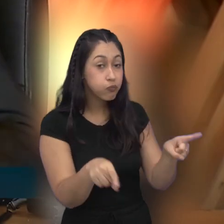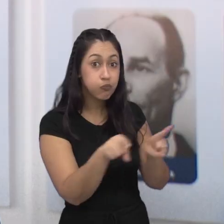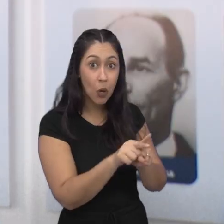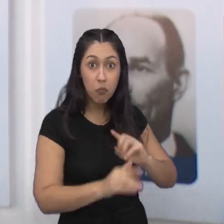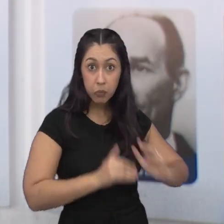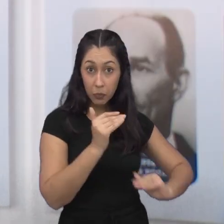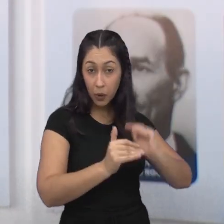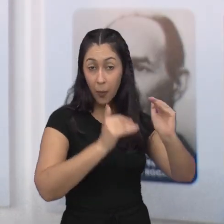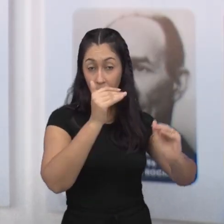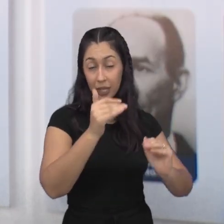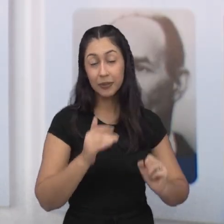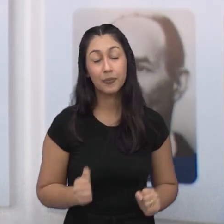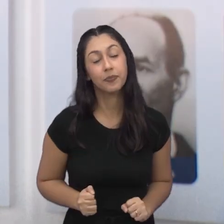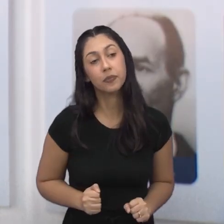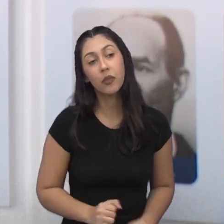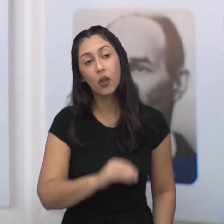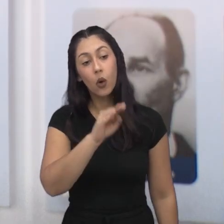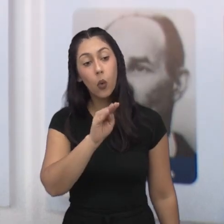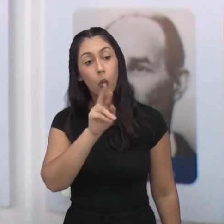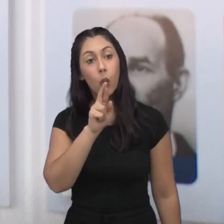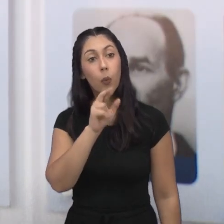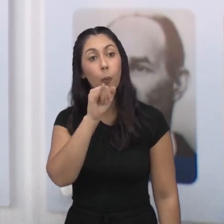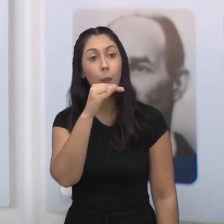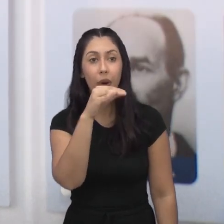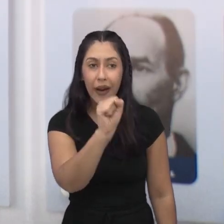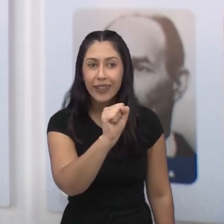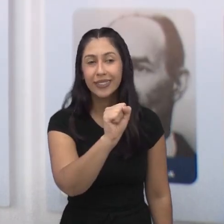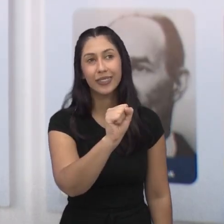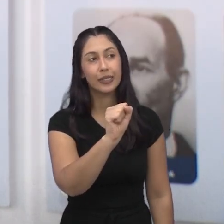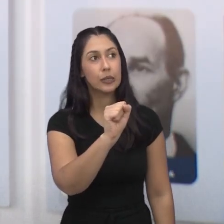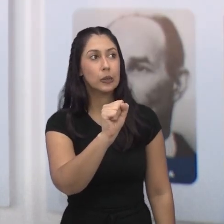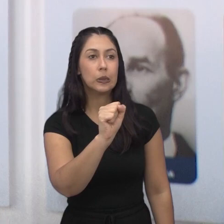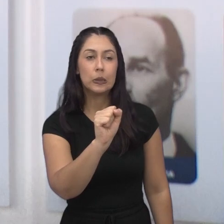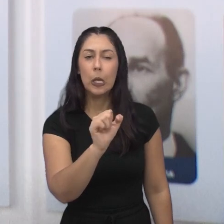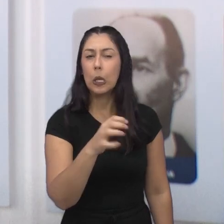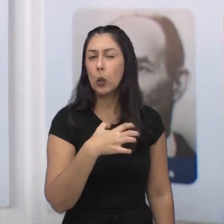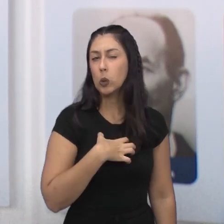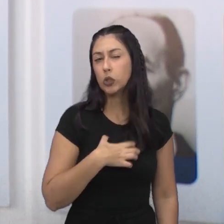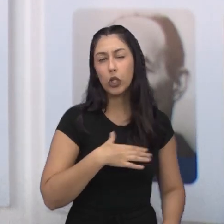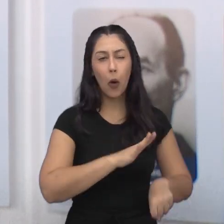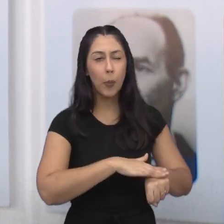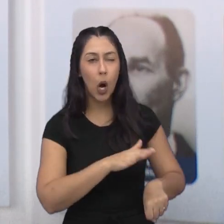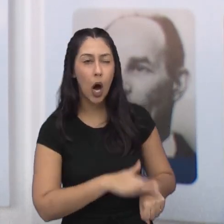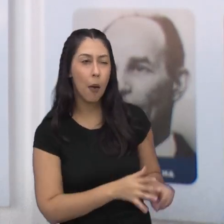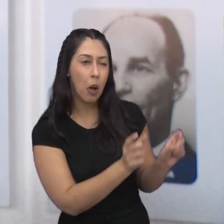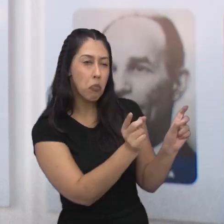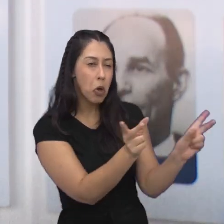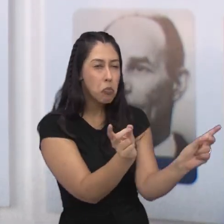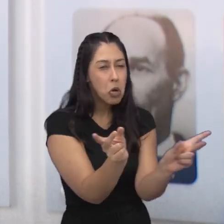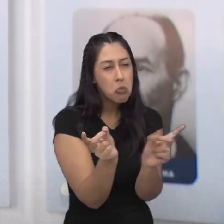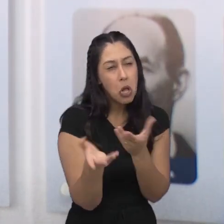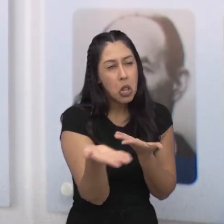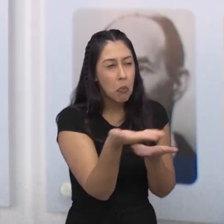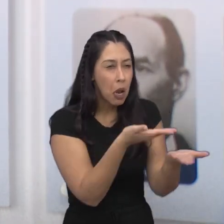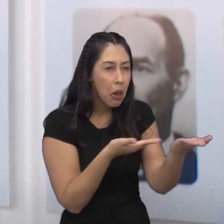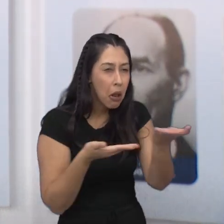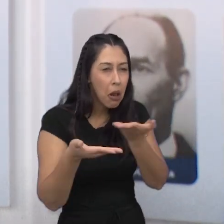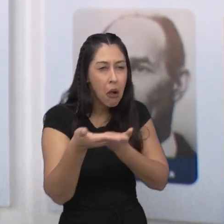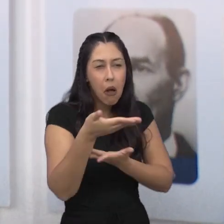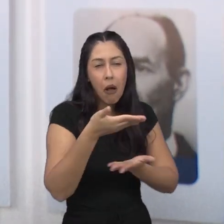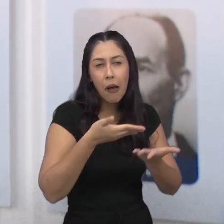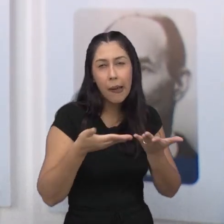conjunto. O BRICS, por exemplo, ele tem uma pegada totalmente comercial, totalmente